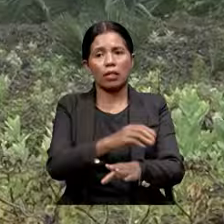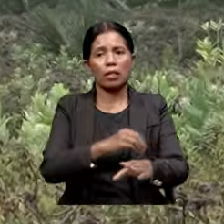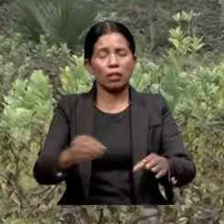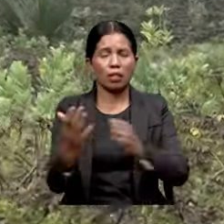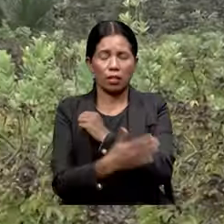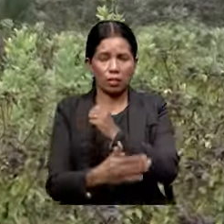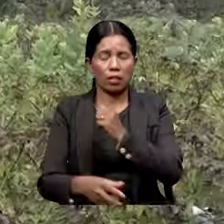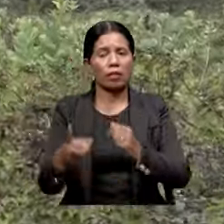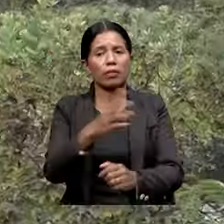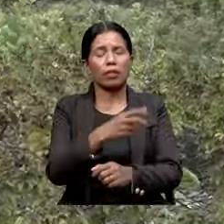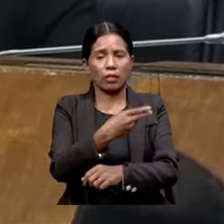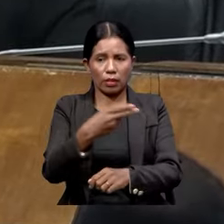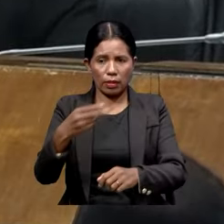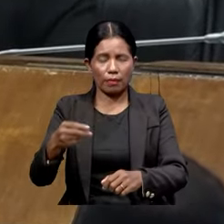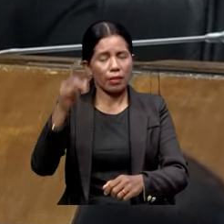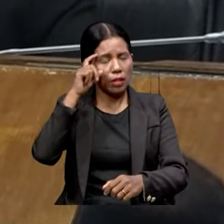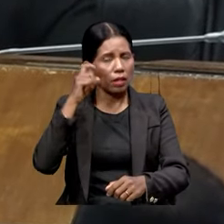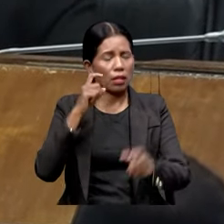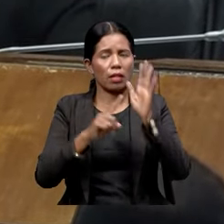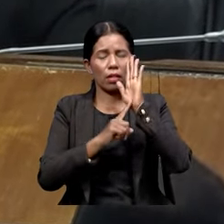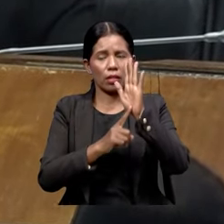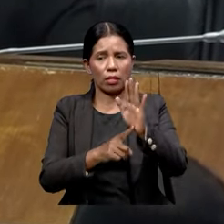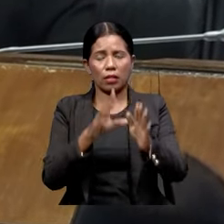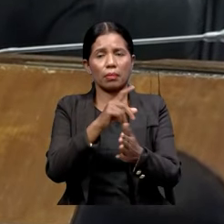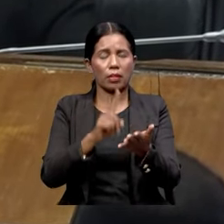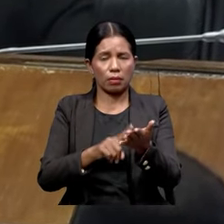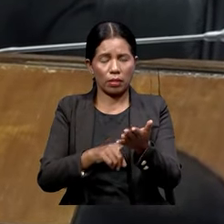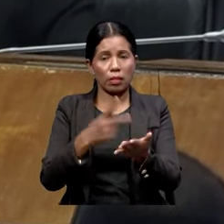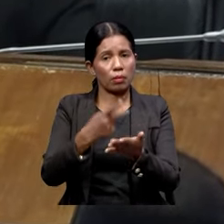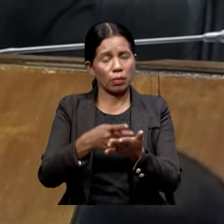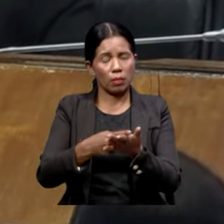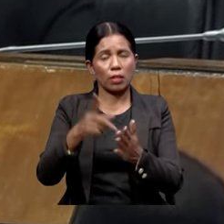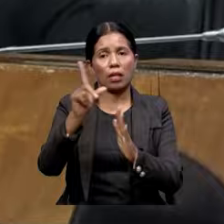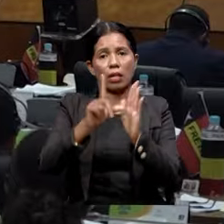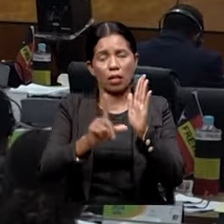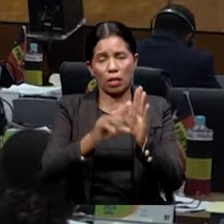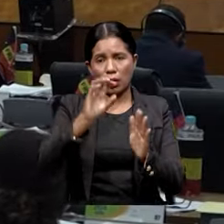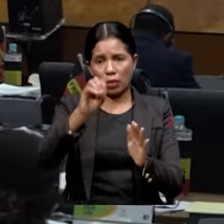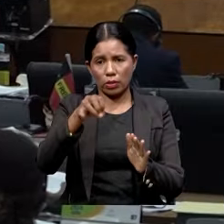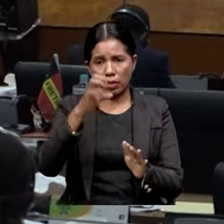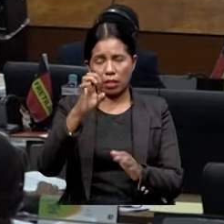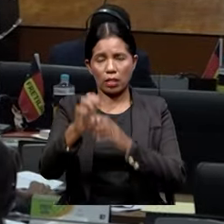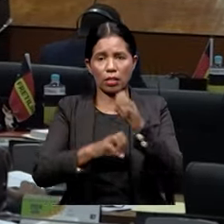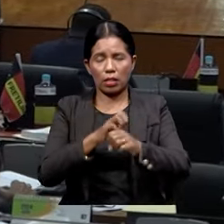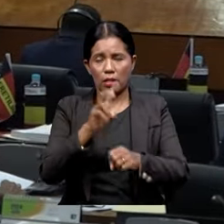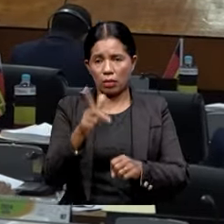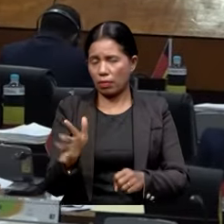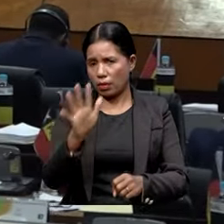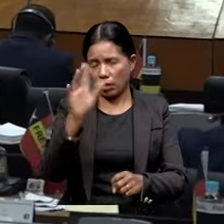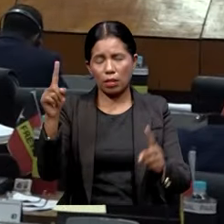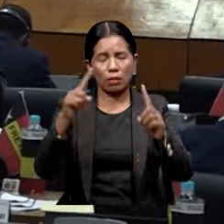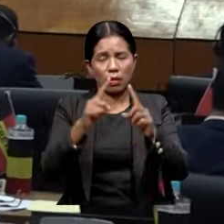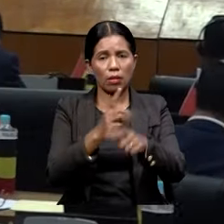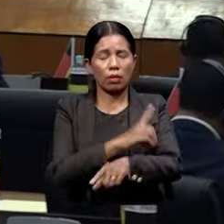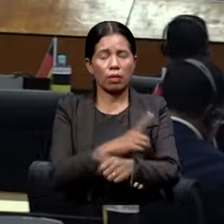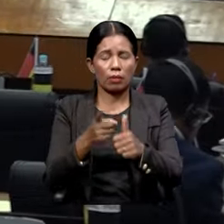vizinho Indonésia. Xanana Guzmão informa assunto e a âmbito debate proposta lei orçamento geral do Estado Tina Rihuru de Solima, valoram da Hulu